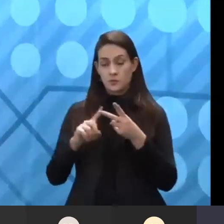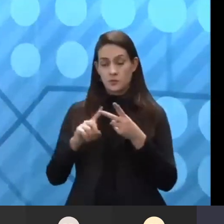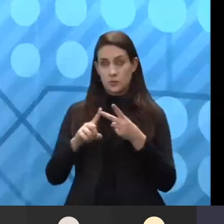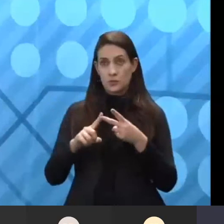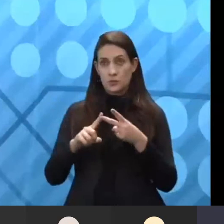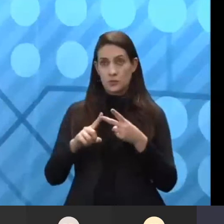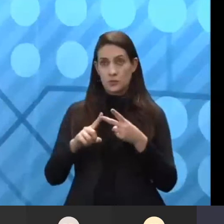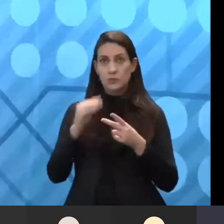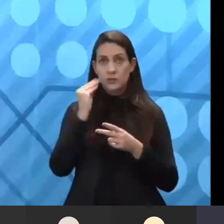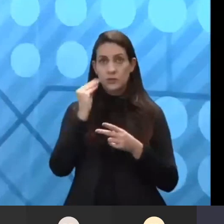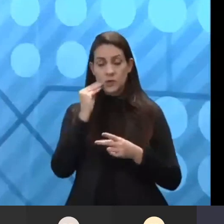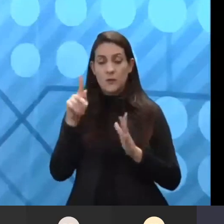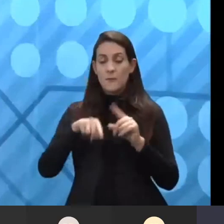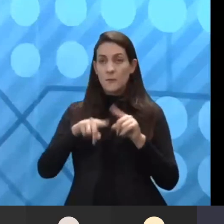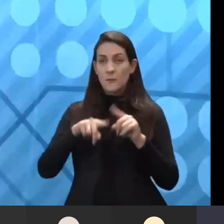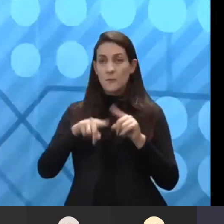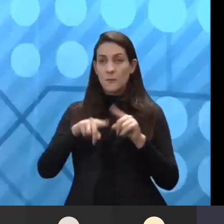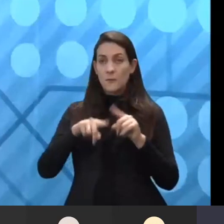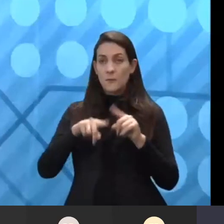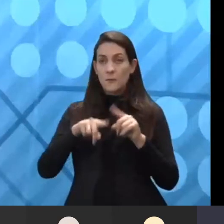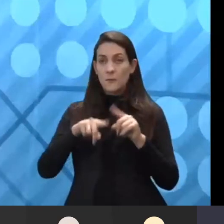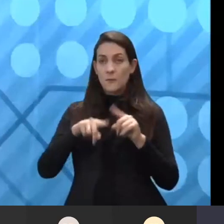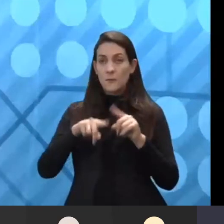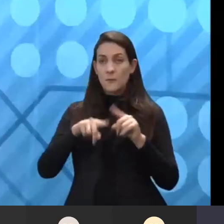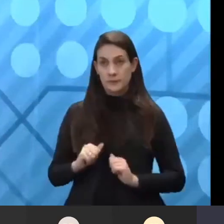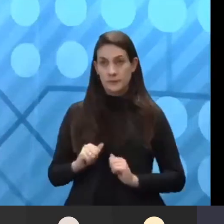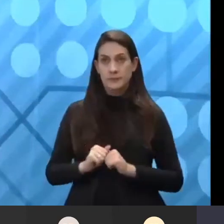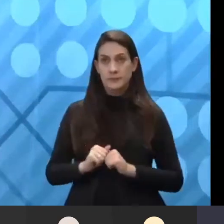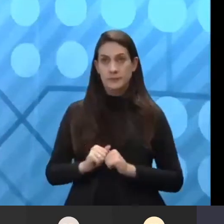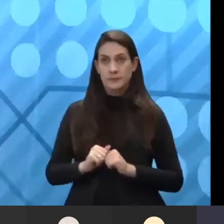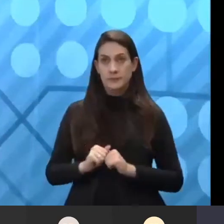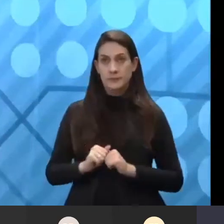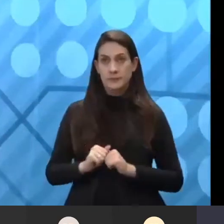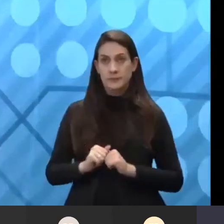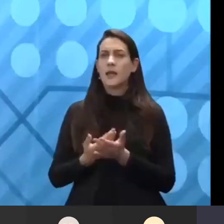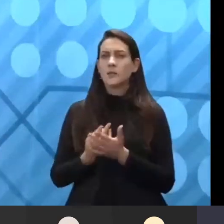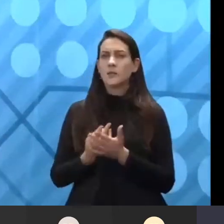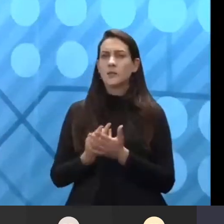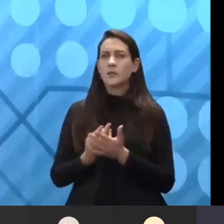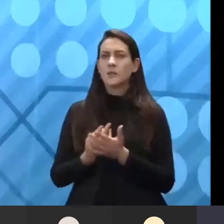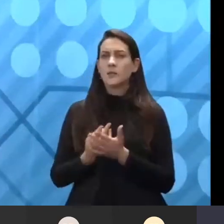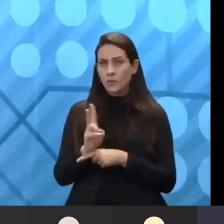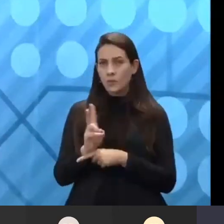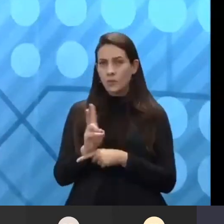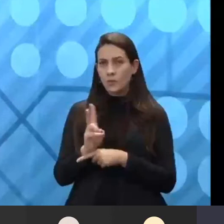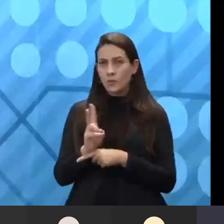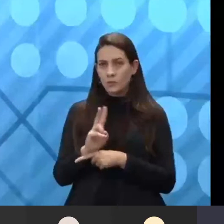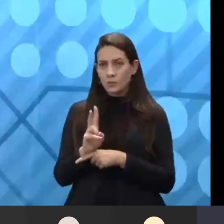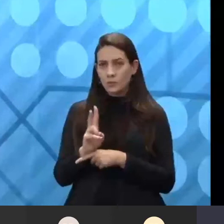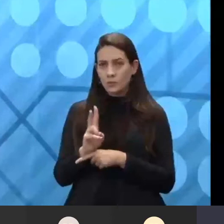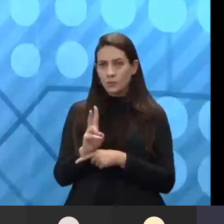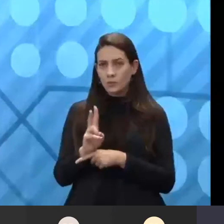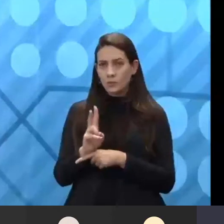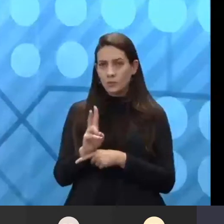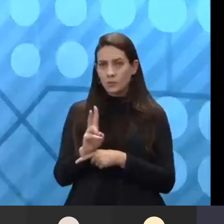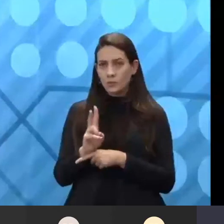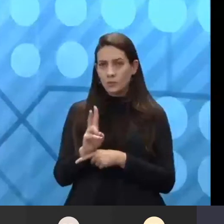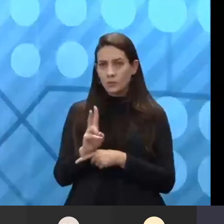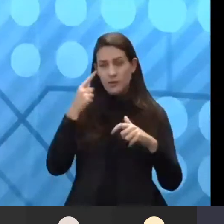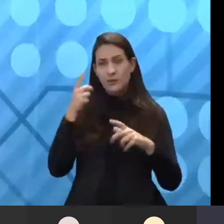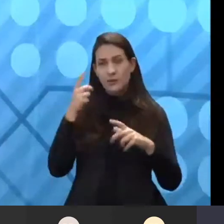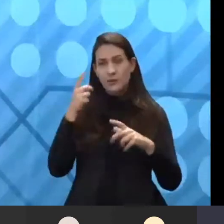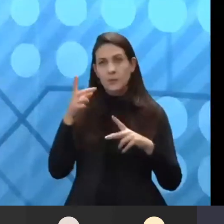limpeza. Na aula de controle de crescimento de micro-organismos, nós vimos aí a ação do calor para controlar o crescimento da